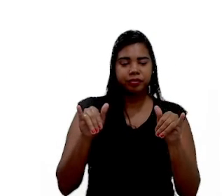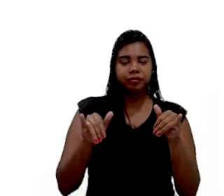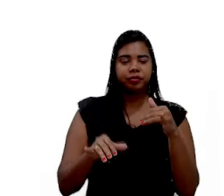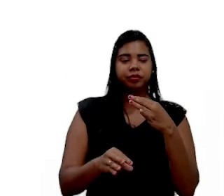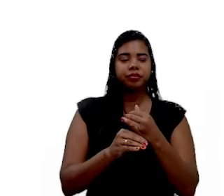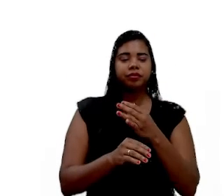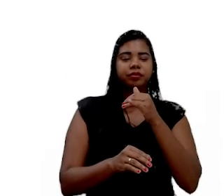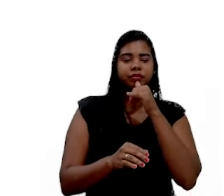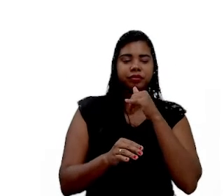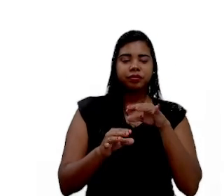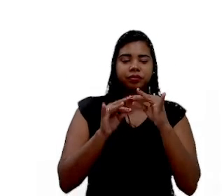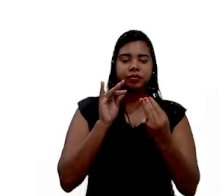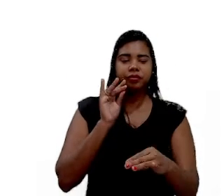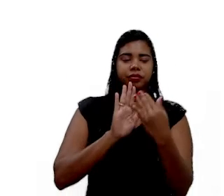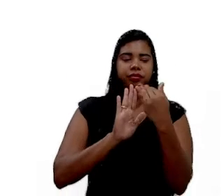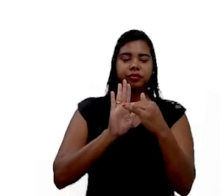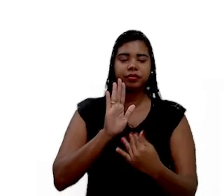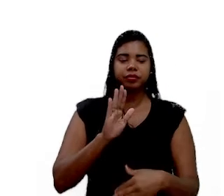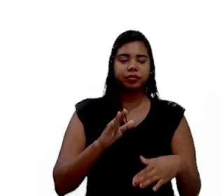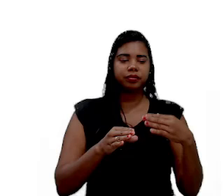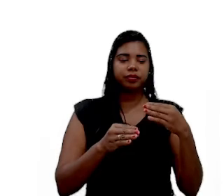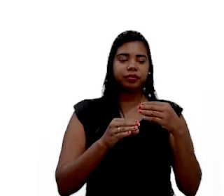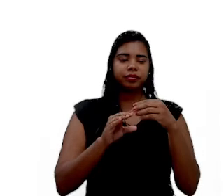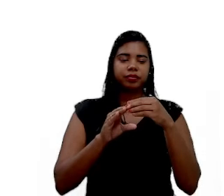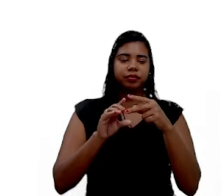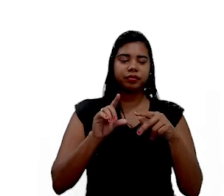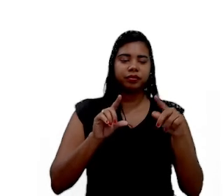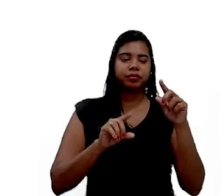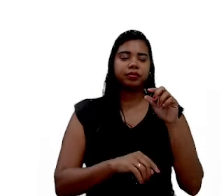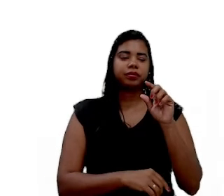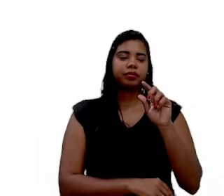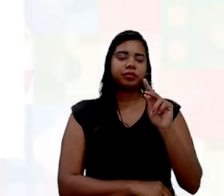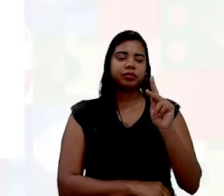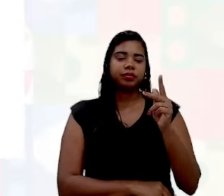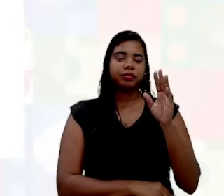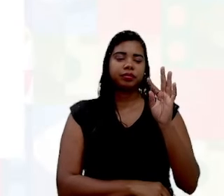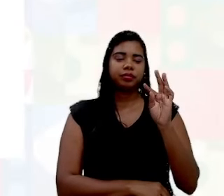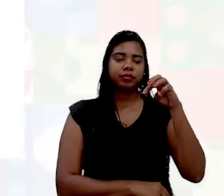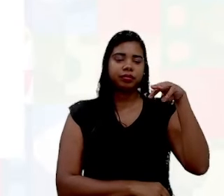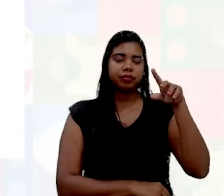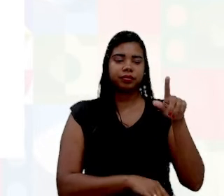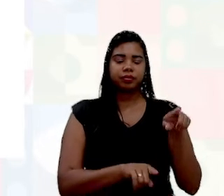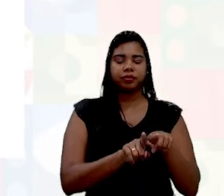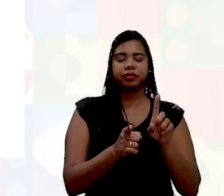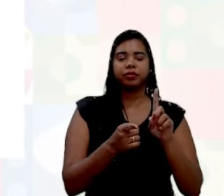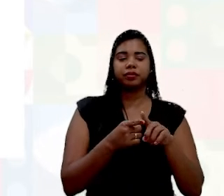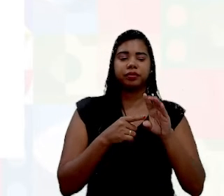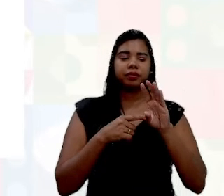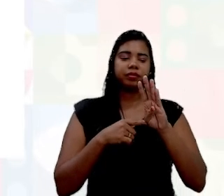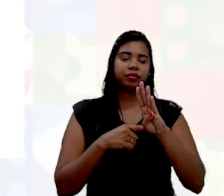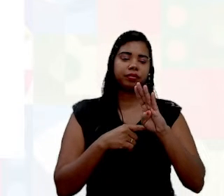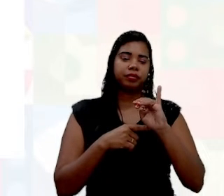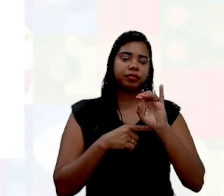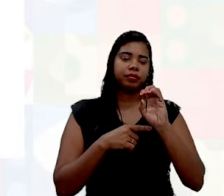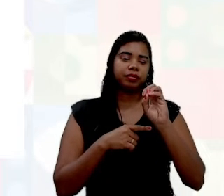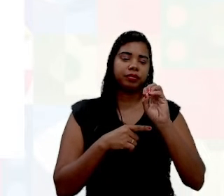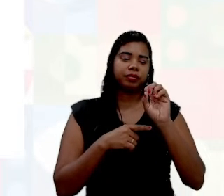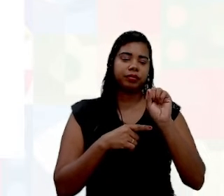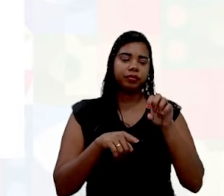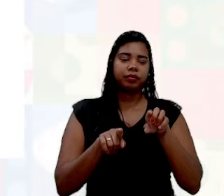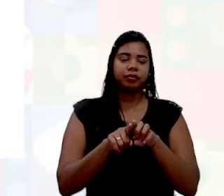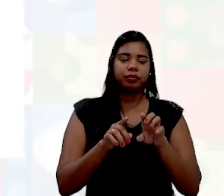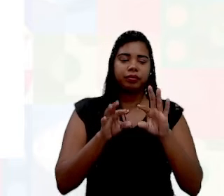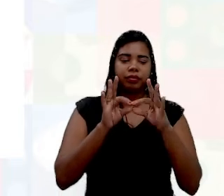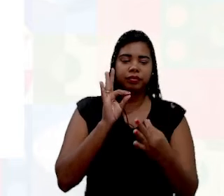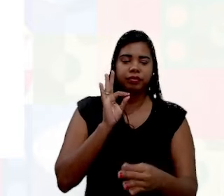as requisições dessas páginas em HTML, que é o index.html, né, e os formulários, né? Depois,